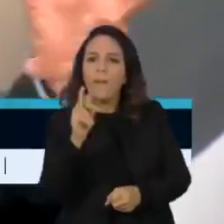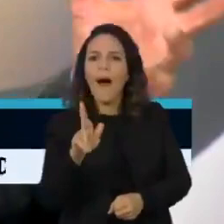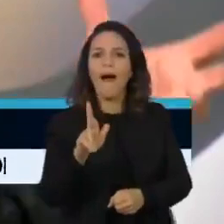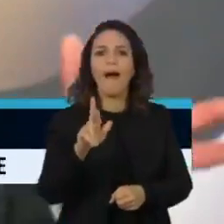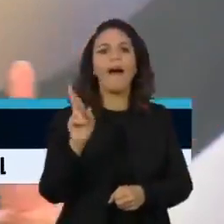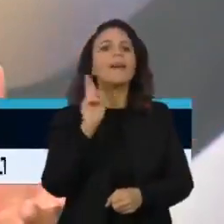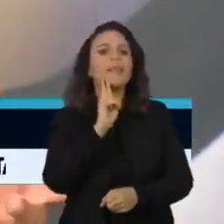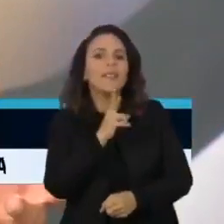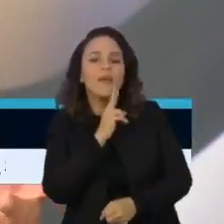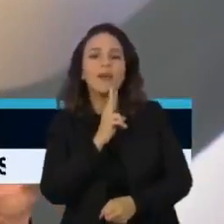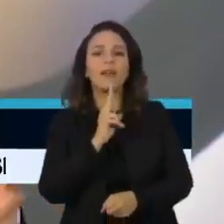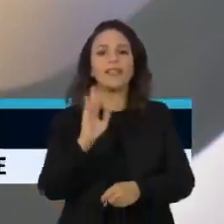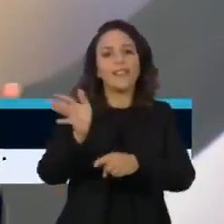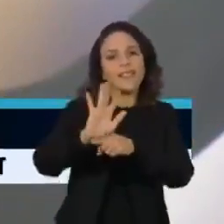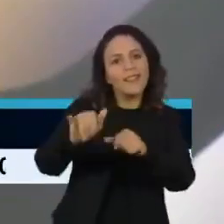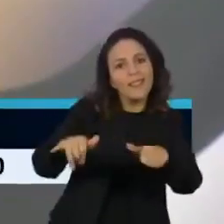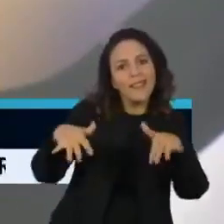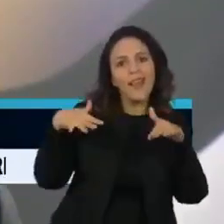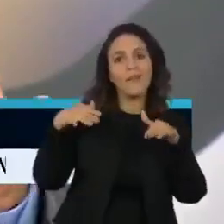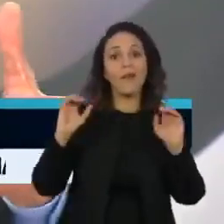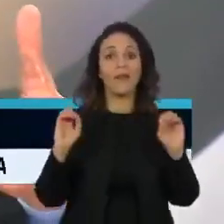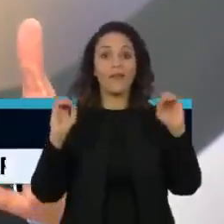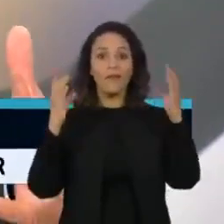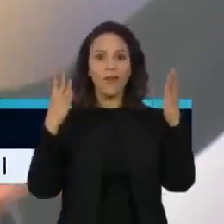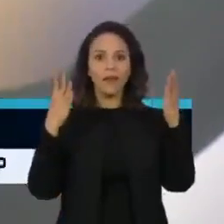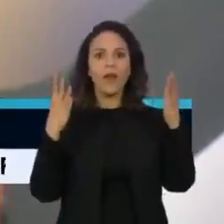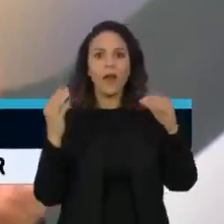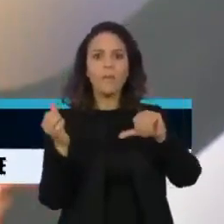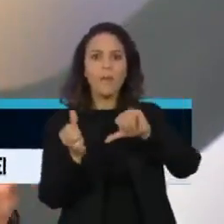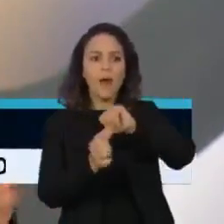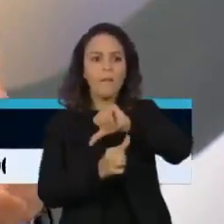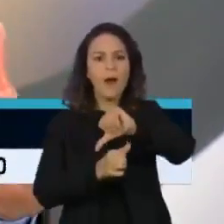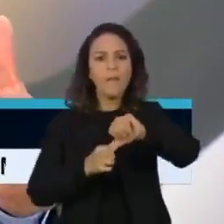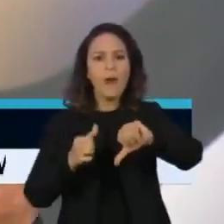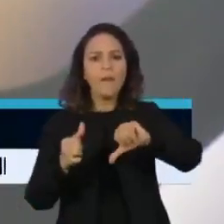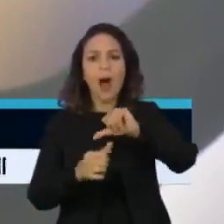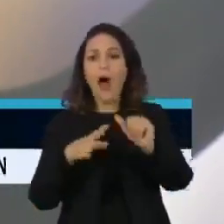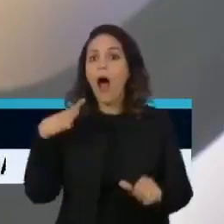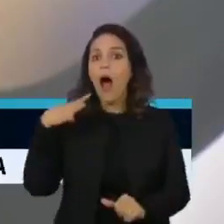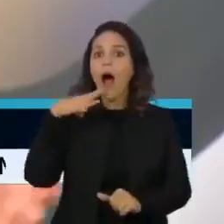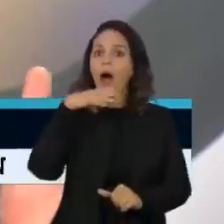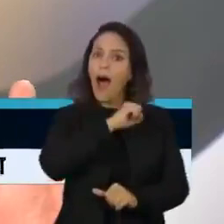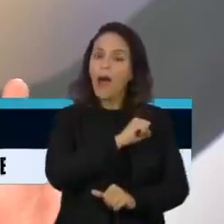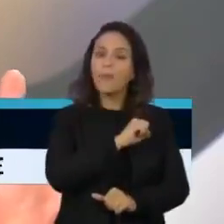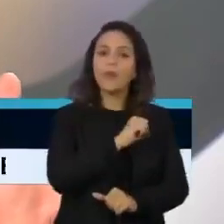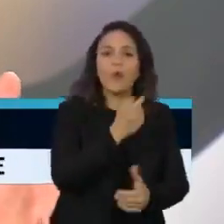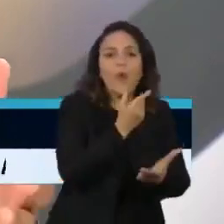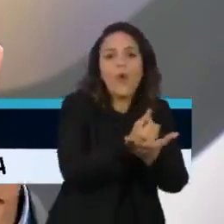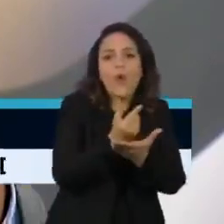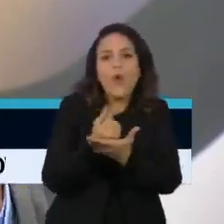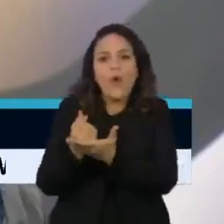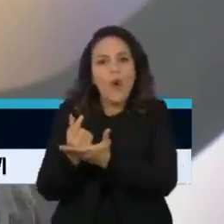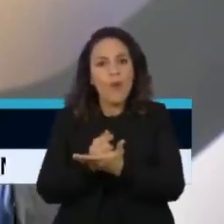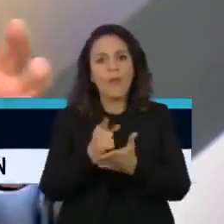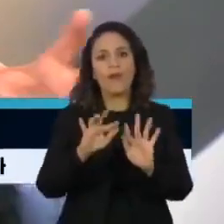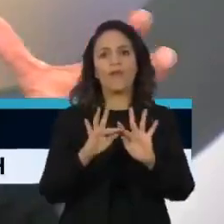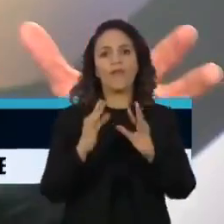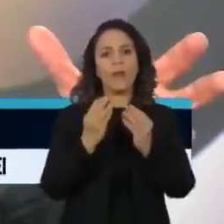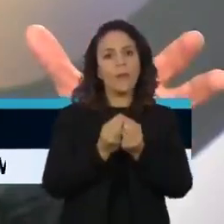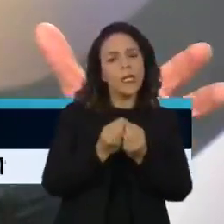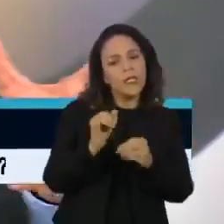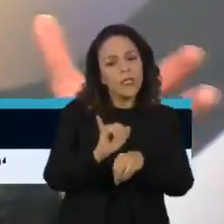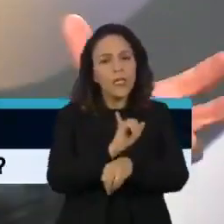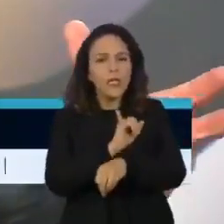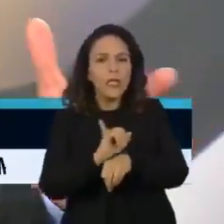cinema e eventos né E isso tudo está mudando rapidamente a cesta de consumo das famílias e